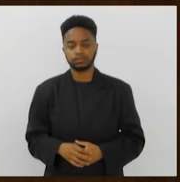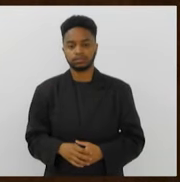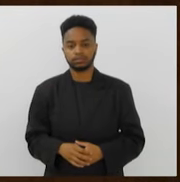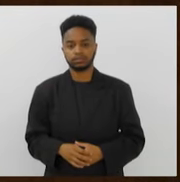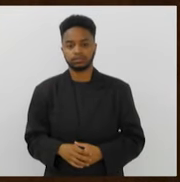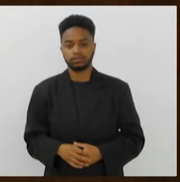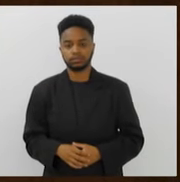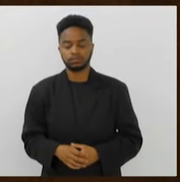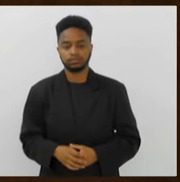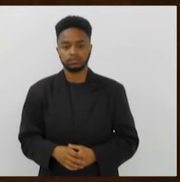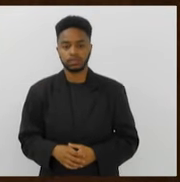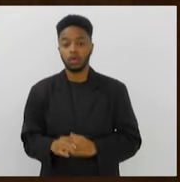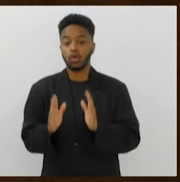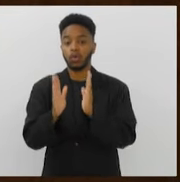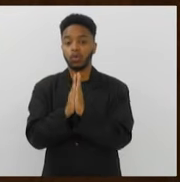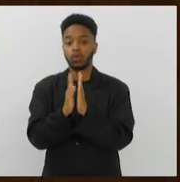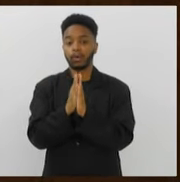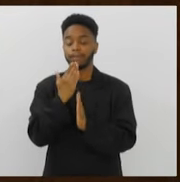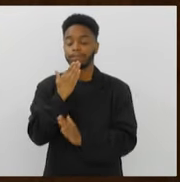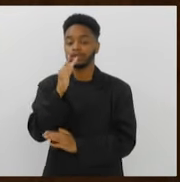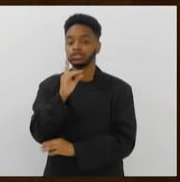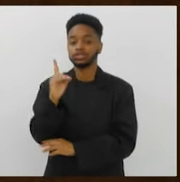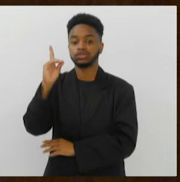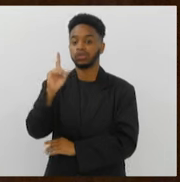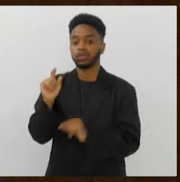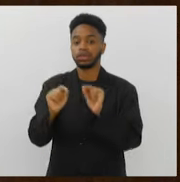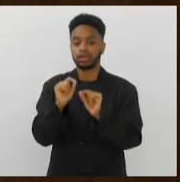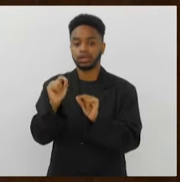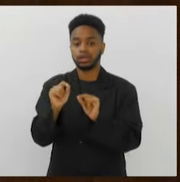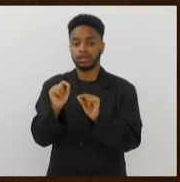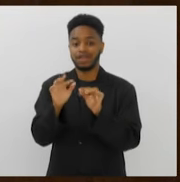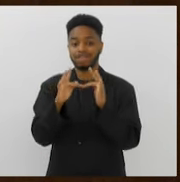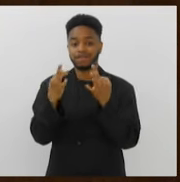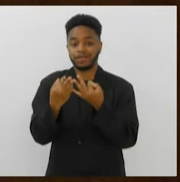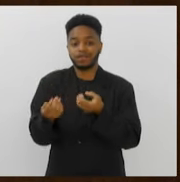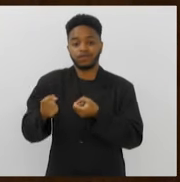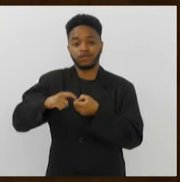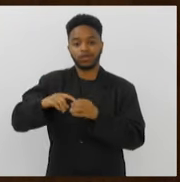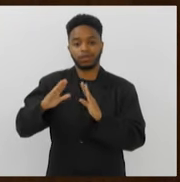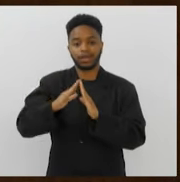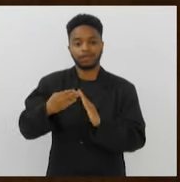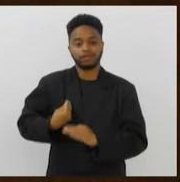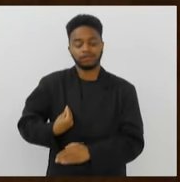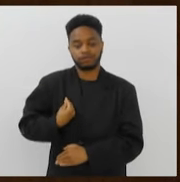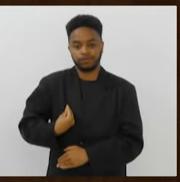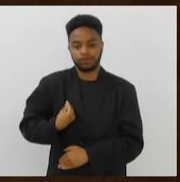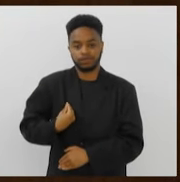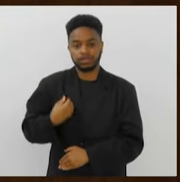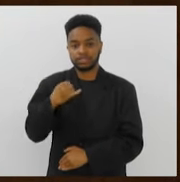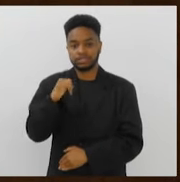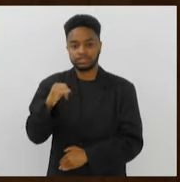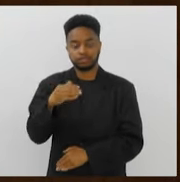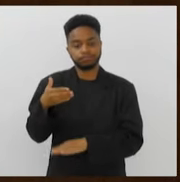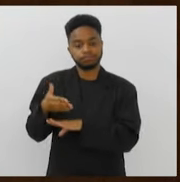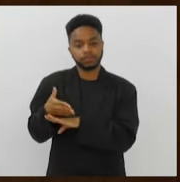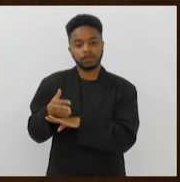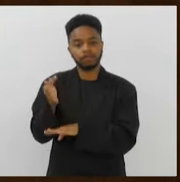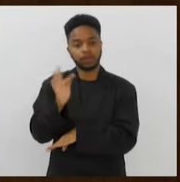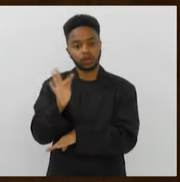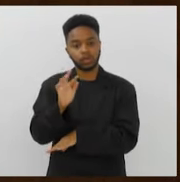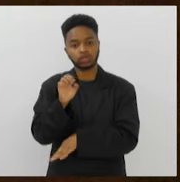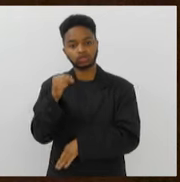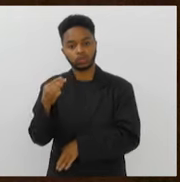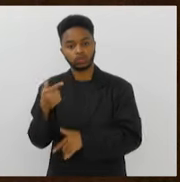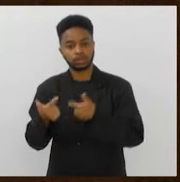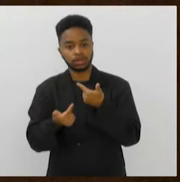Pacheco, orando, pedindo a Deus para que seu ente querido volte para sua casa com vida, saindo de uma faculdade, saindo de um